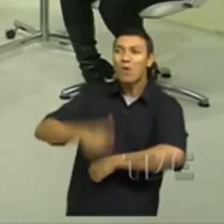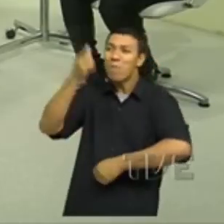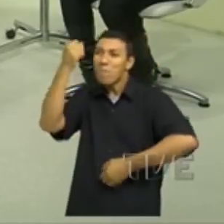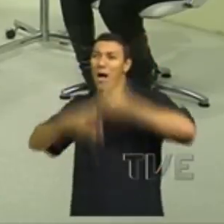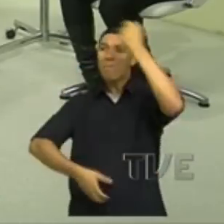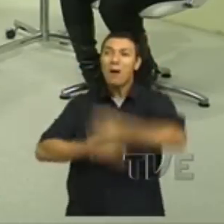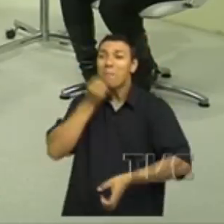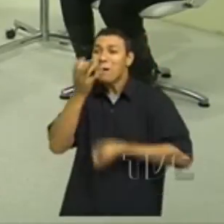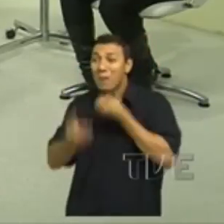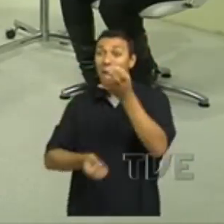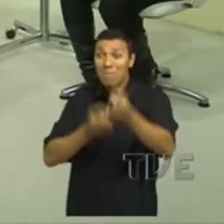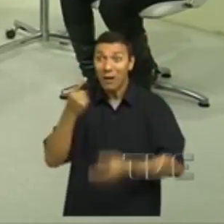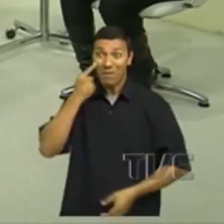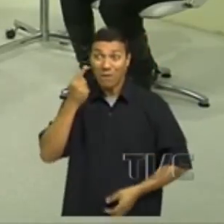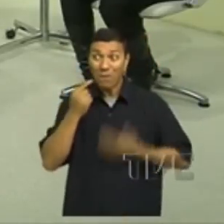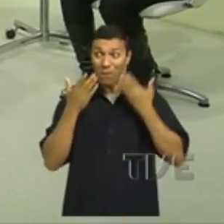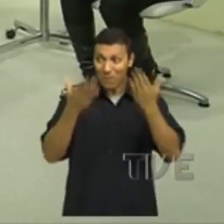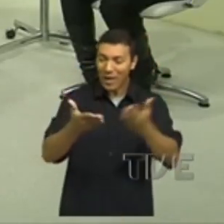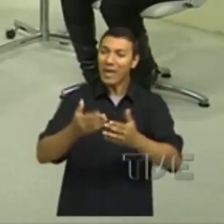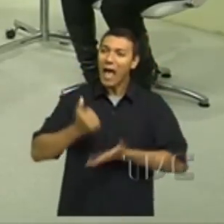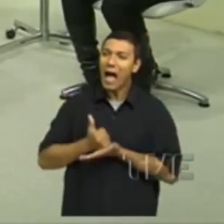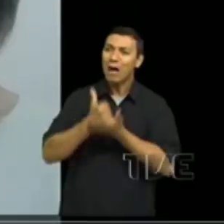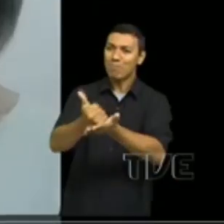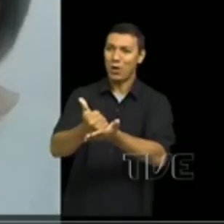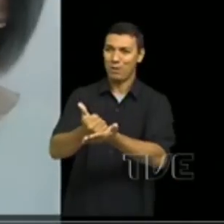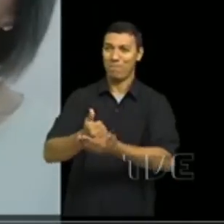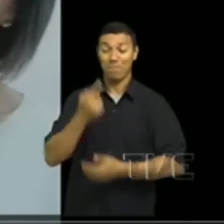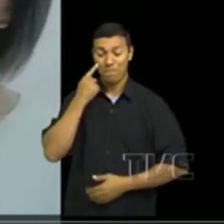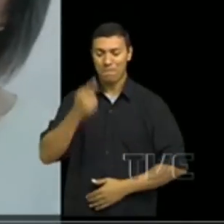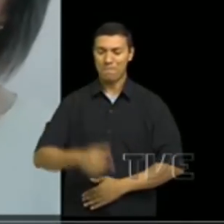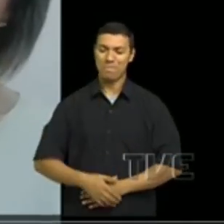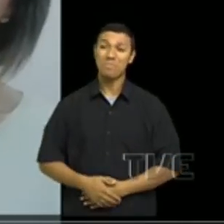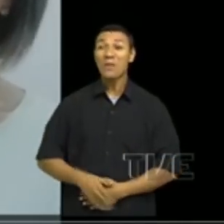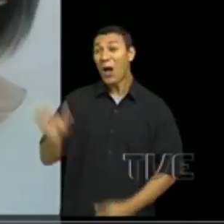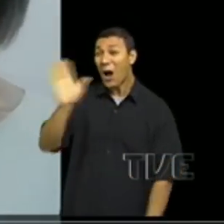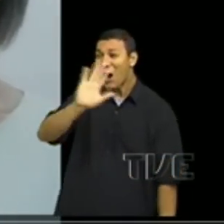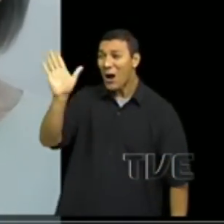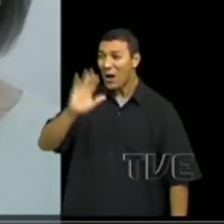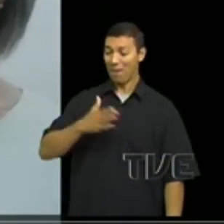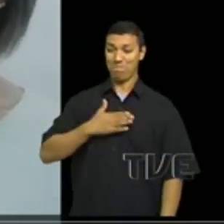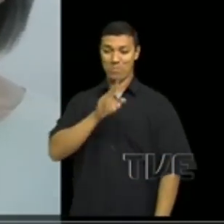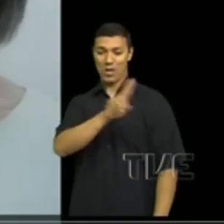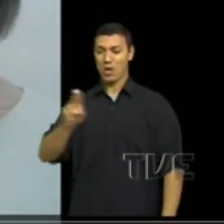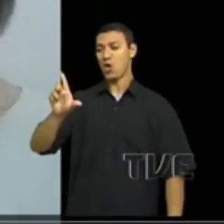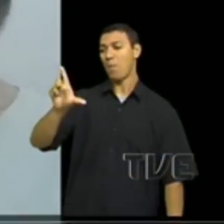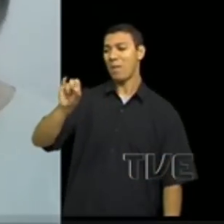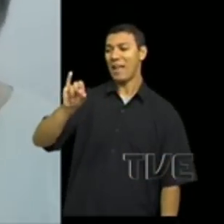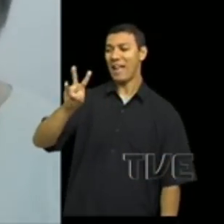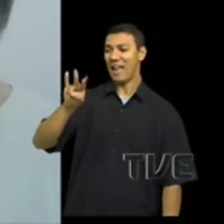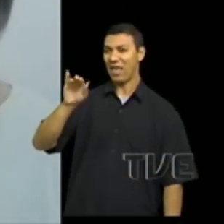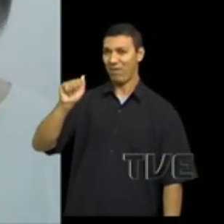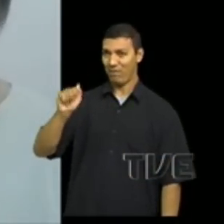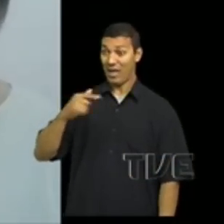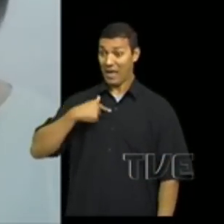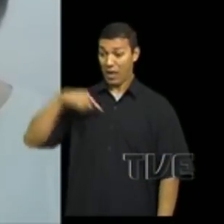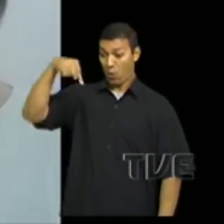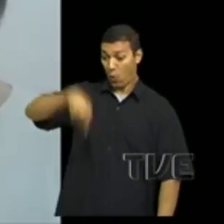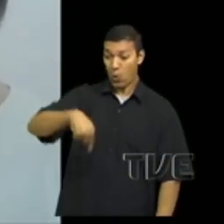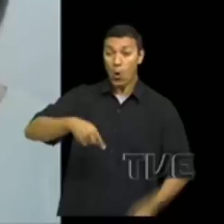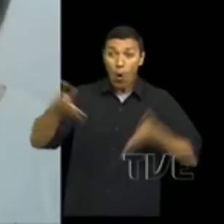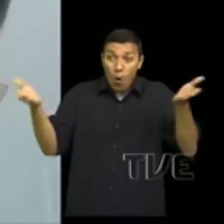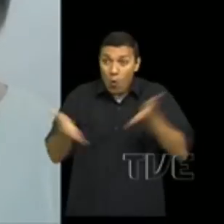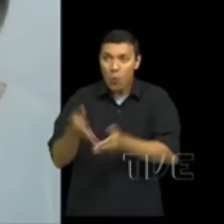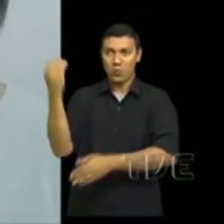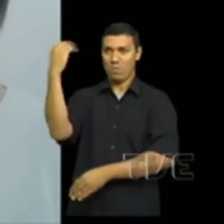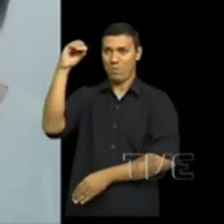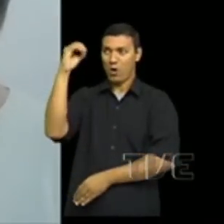também apoia o Festival de Cinema Acessível. Olá pessoal, eu sou Lívia Mota, estou aqui em Porto Alegre hoje e aproveito